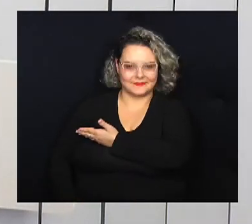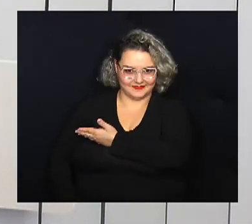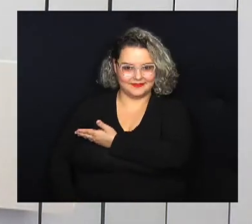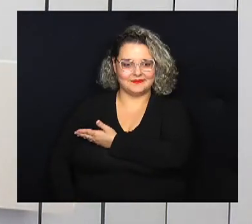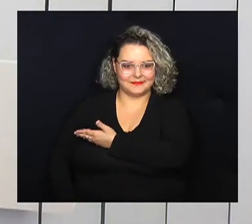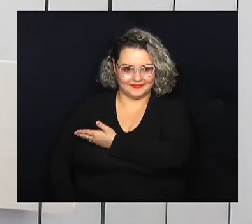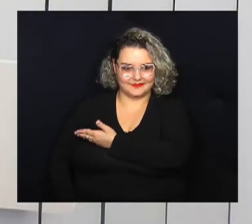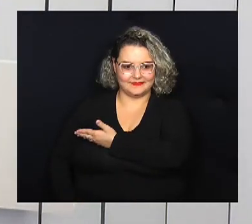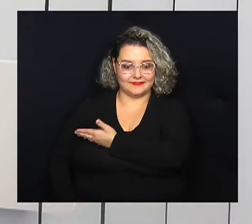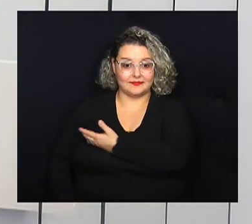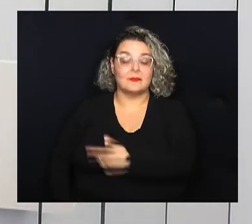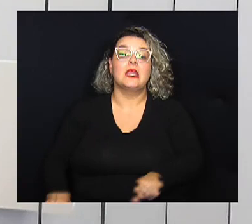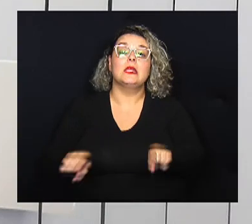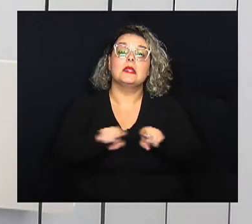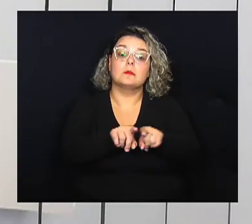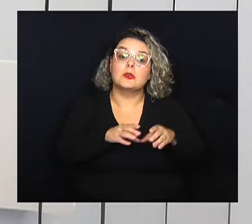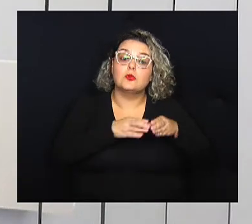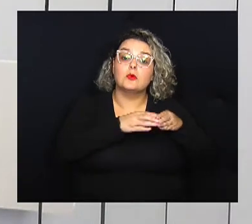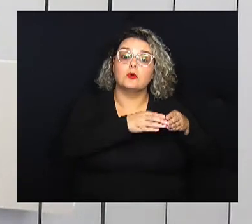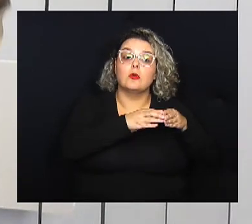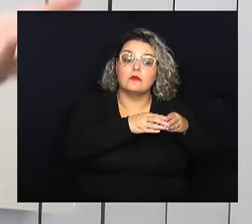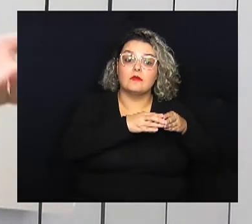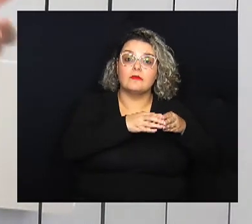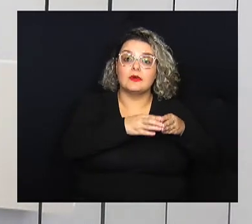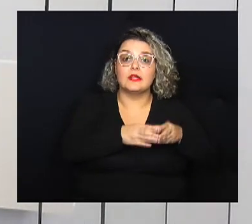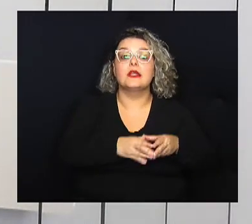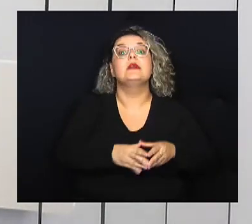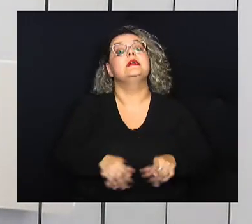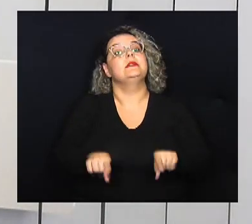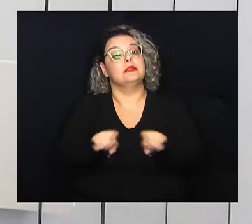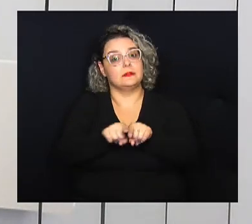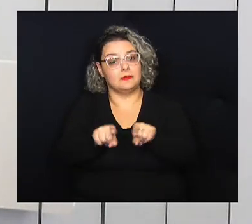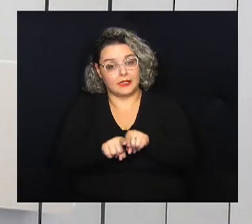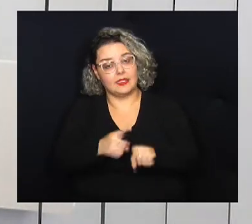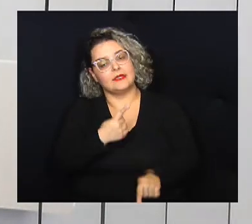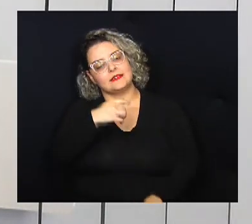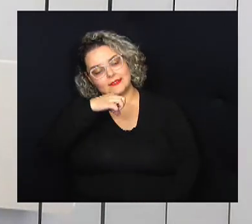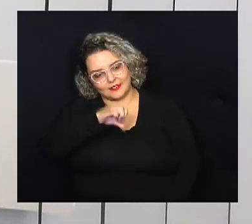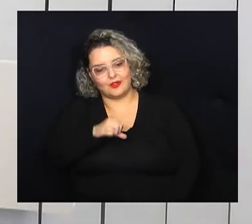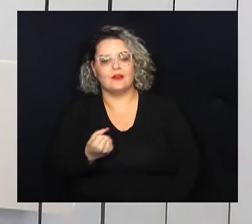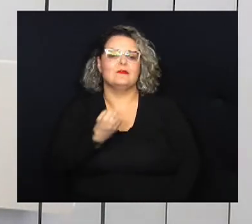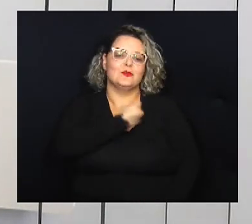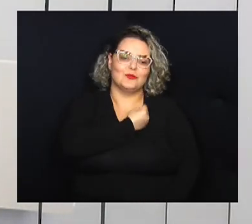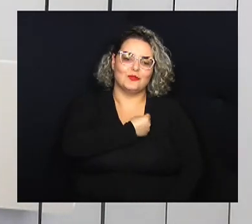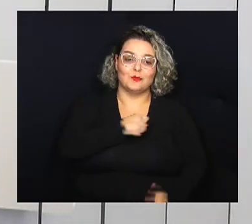3256-6335. E o telefone do Conviver, também o DDD é 19